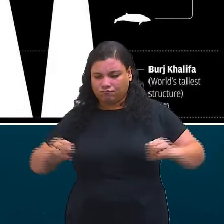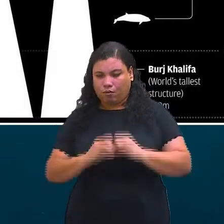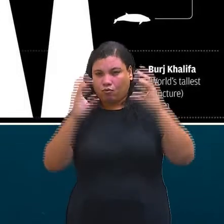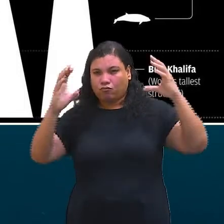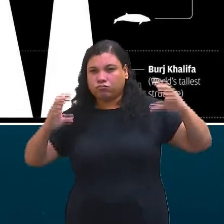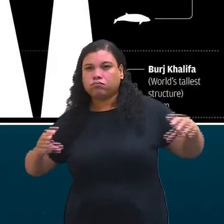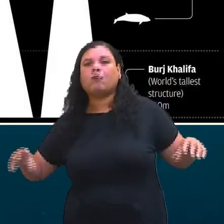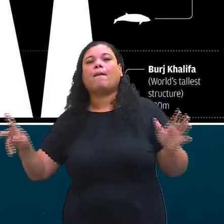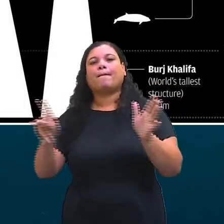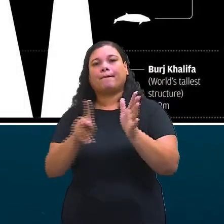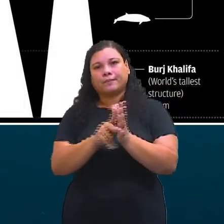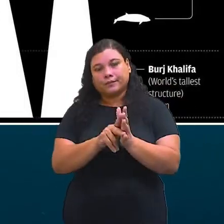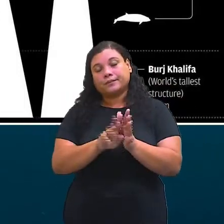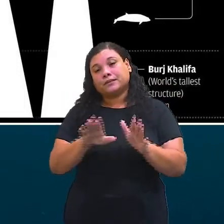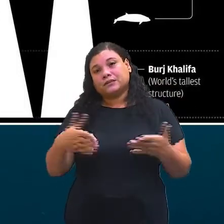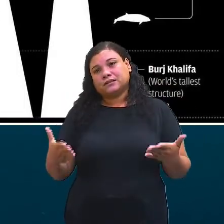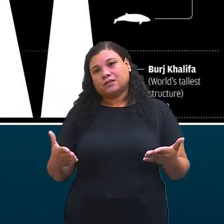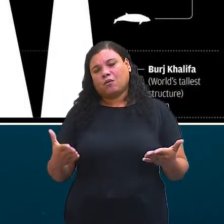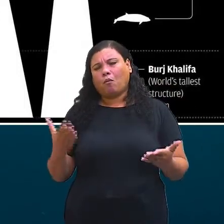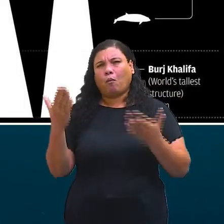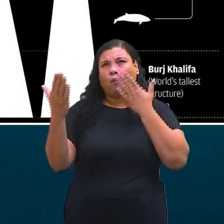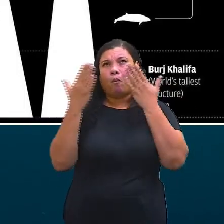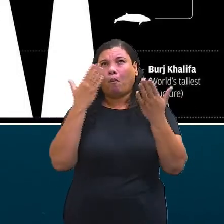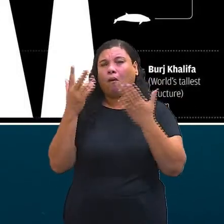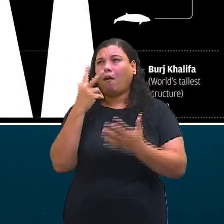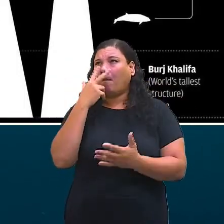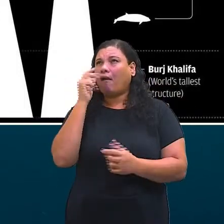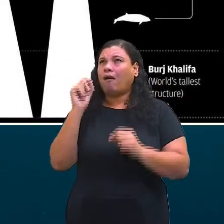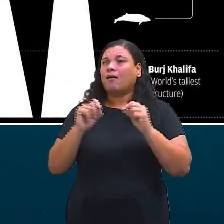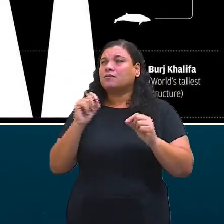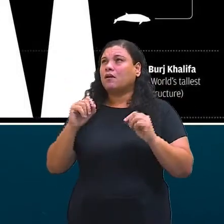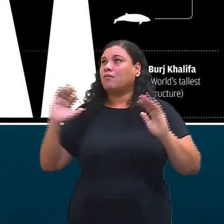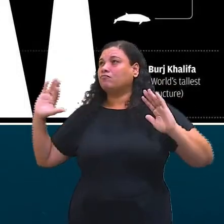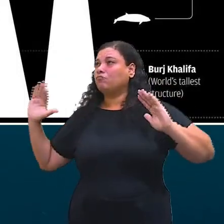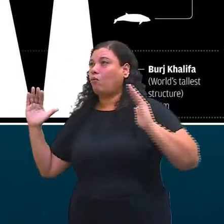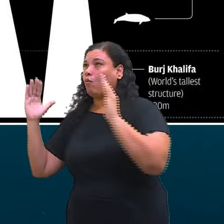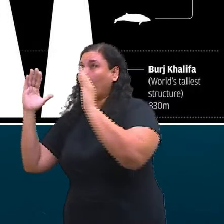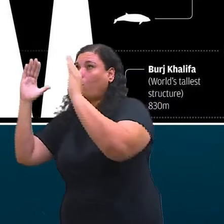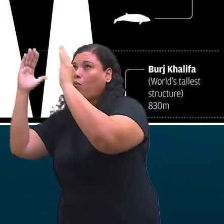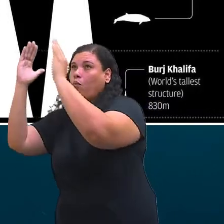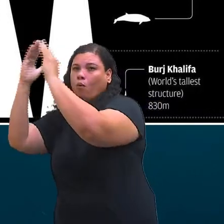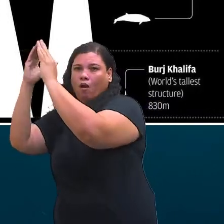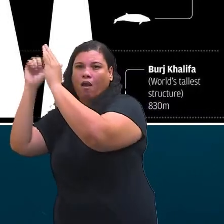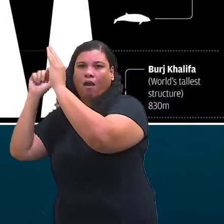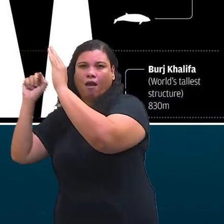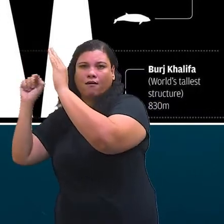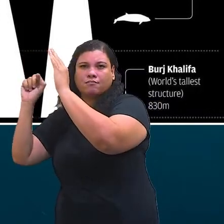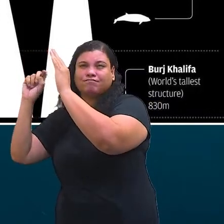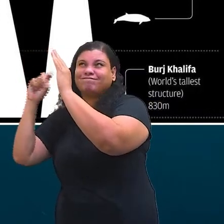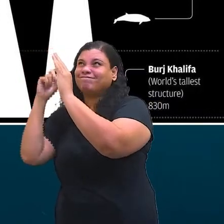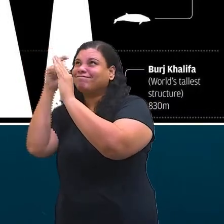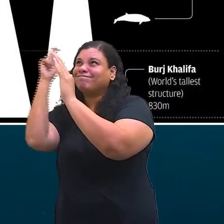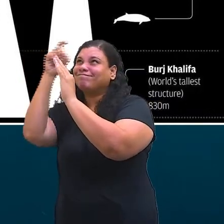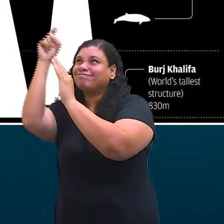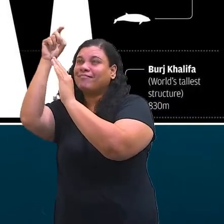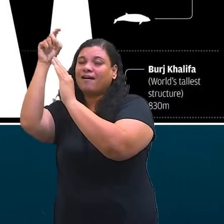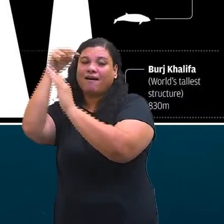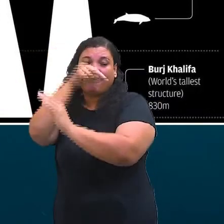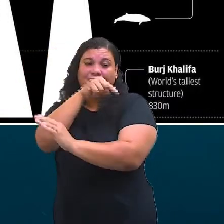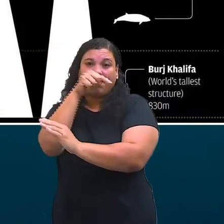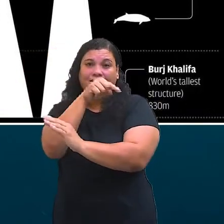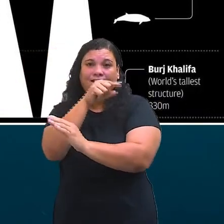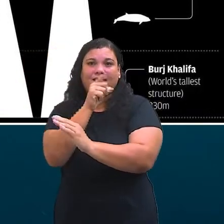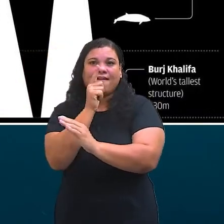dos oceanos. Para vocês terem uma ideia, é tão profundo que é possível colocar o Monte Everest e sobra espaço. Essa cobração